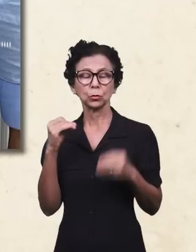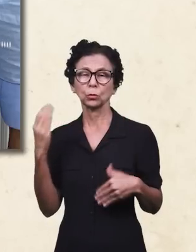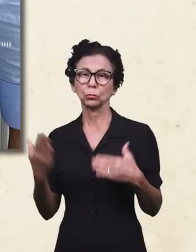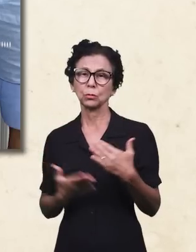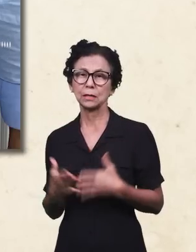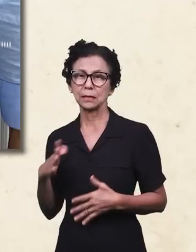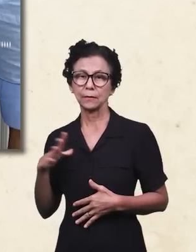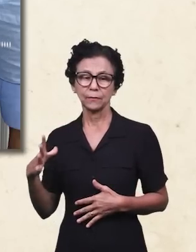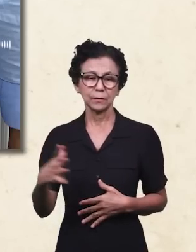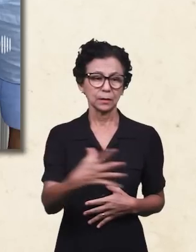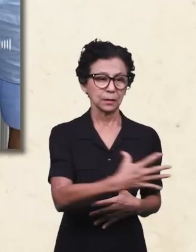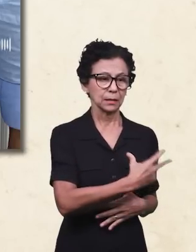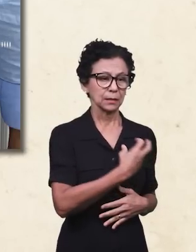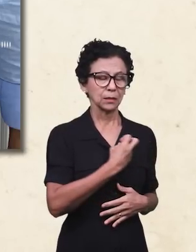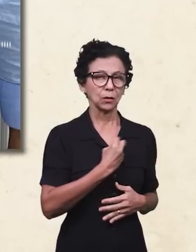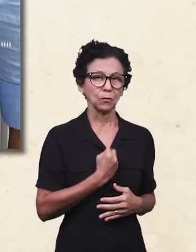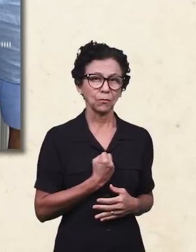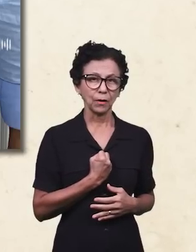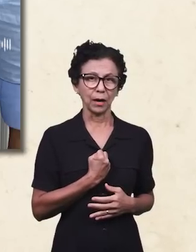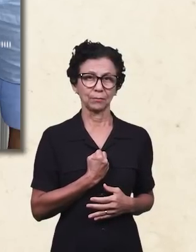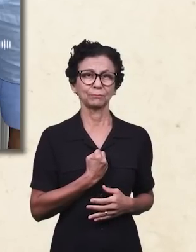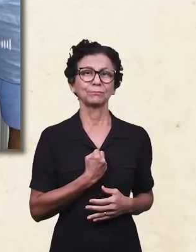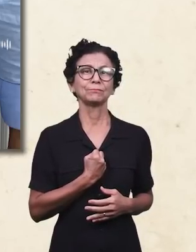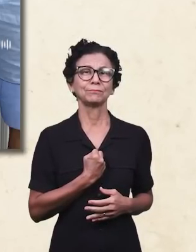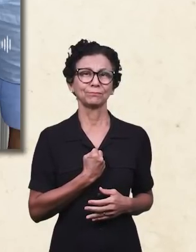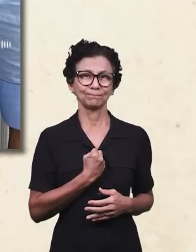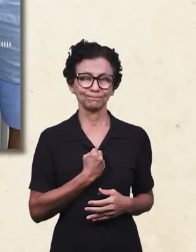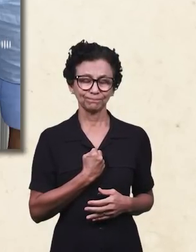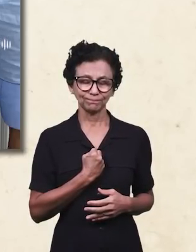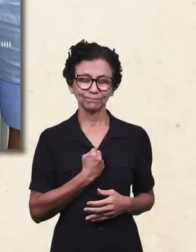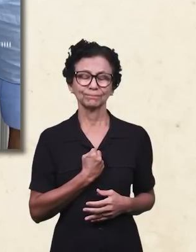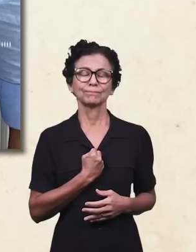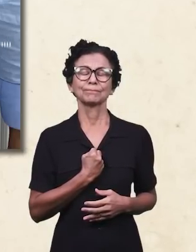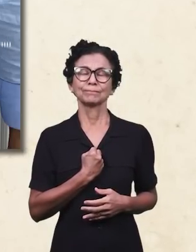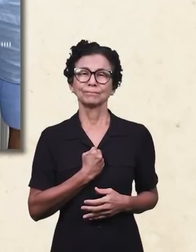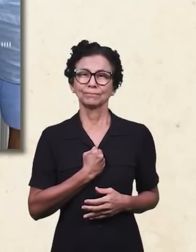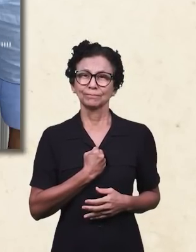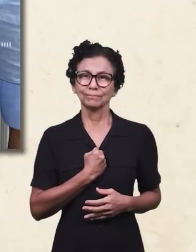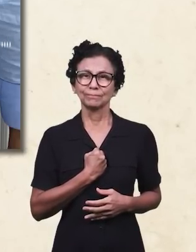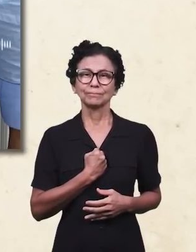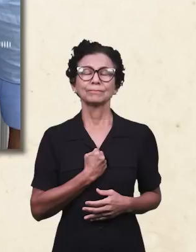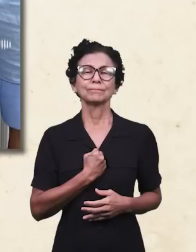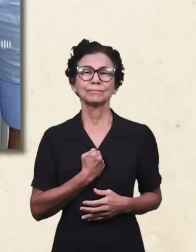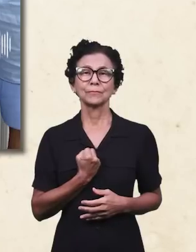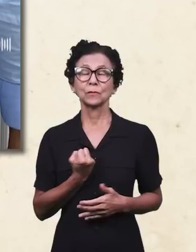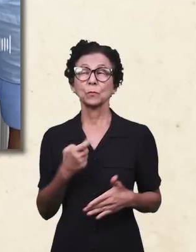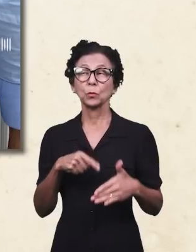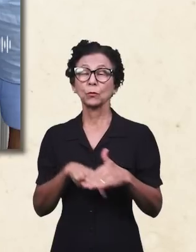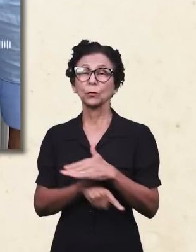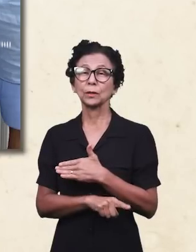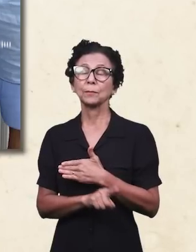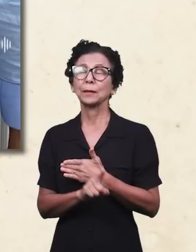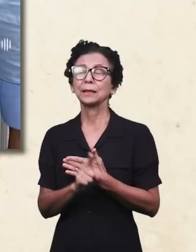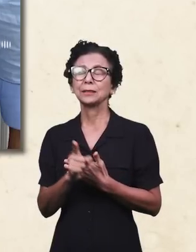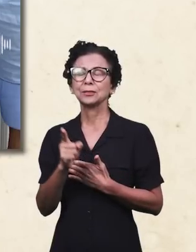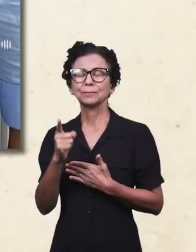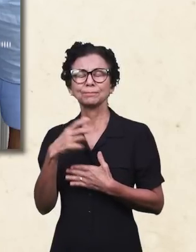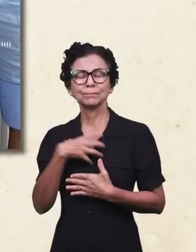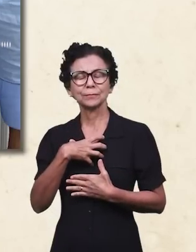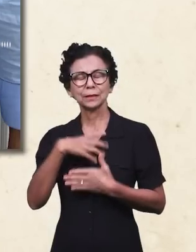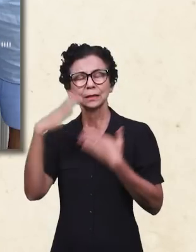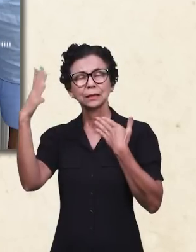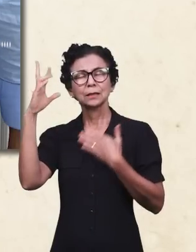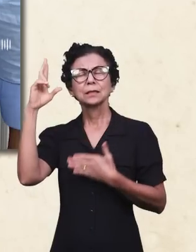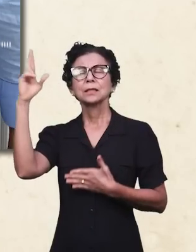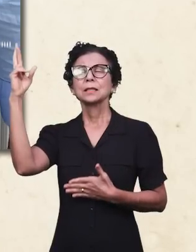Nenhuma vida se perdeu e, por isso, somos profundamente gratos ao Senhor. Apesar das grandes